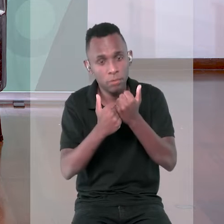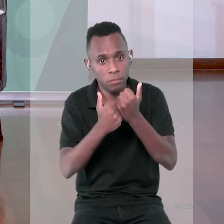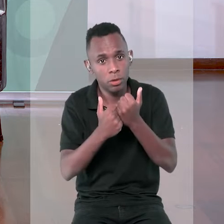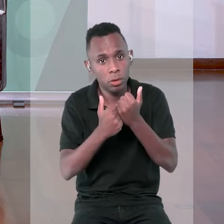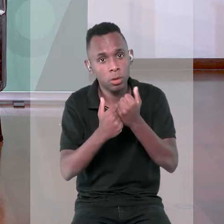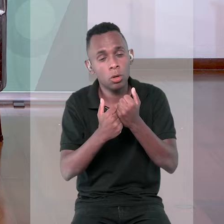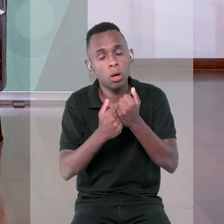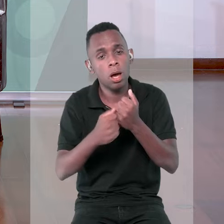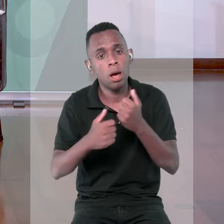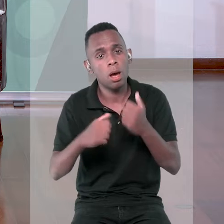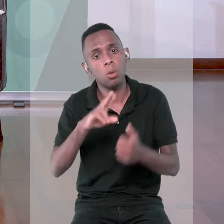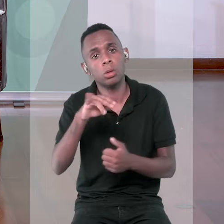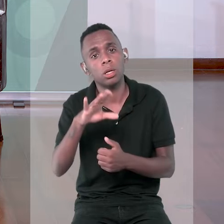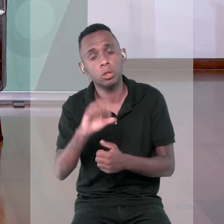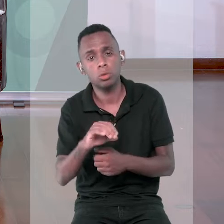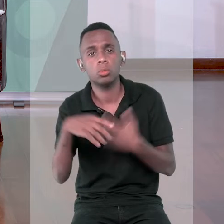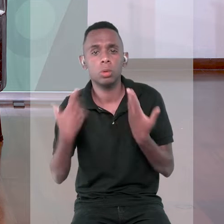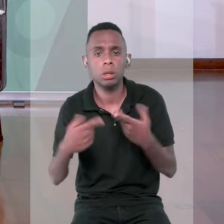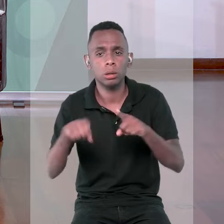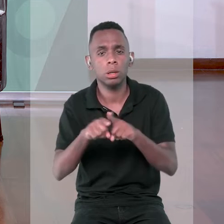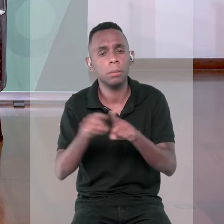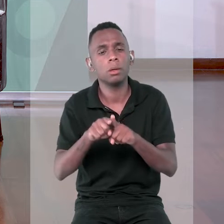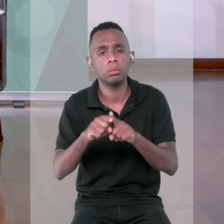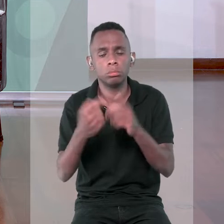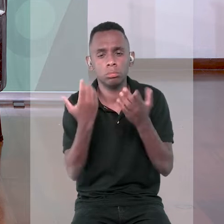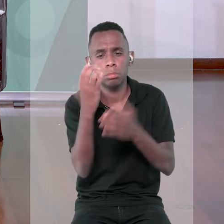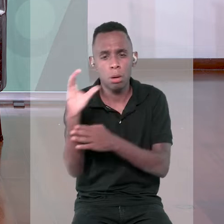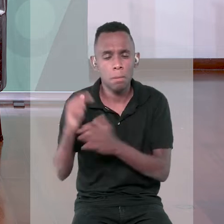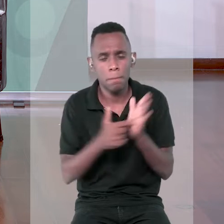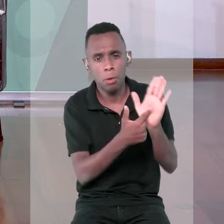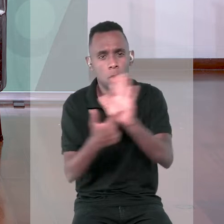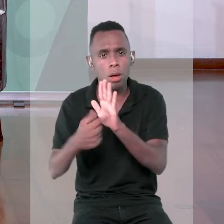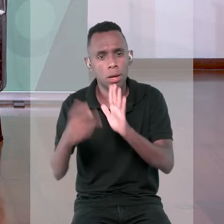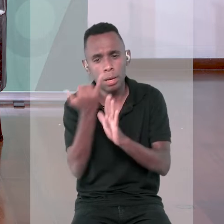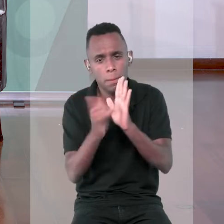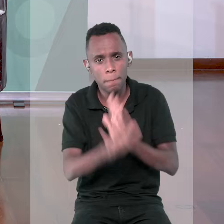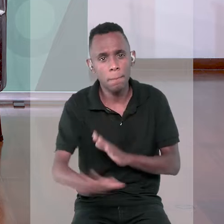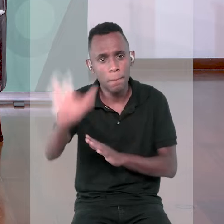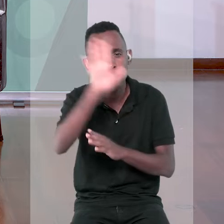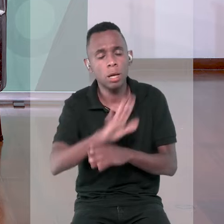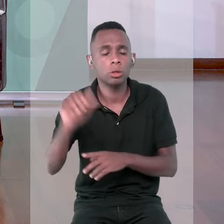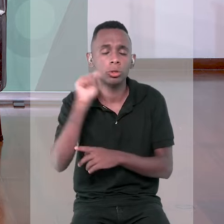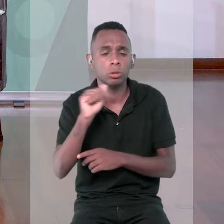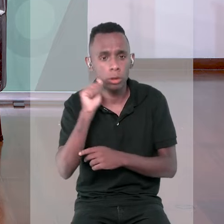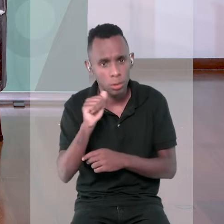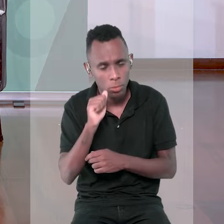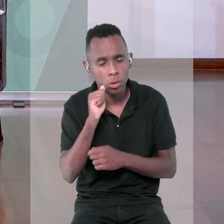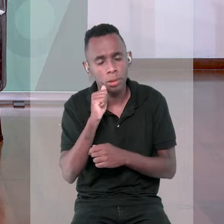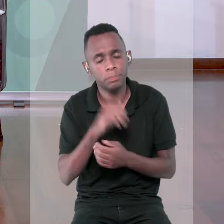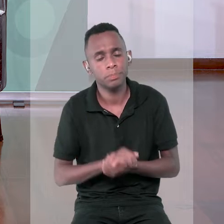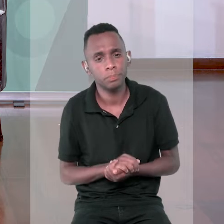Em 2019, lançou a trilogia premiada Imagens da Mulher no Ocidente Moderno, pela